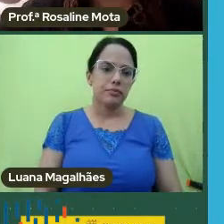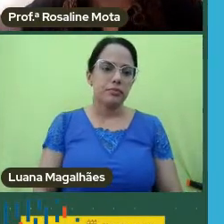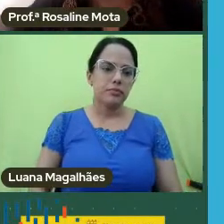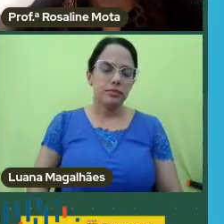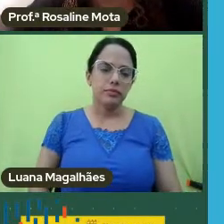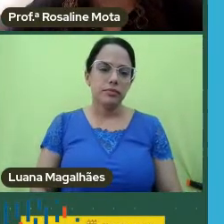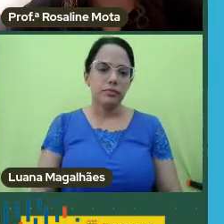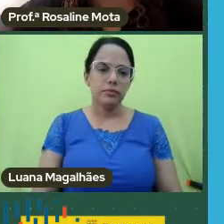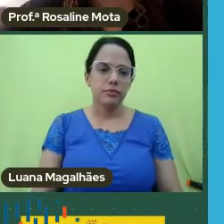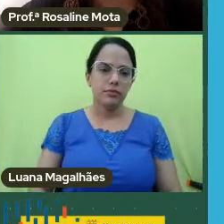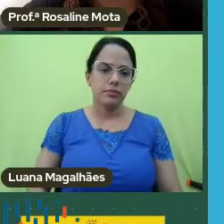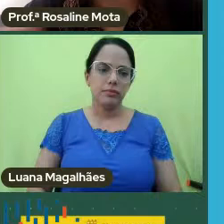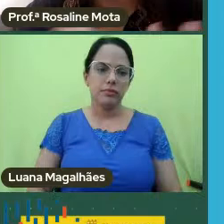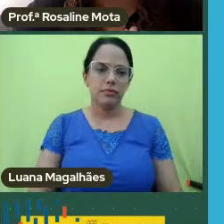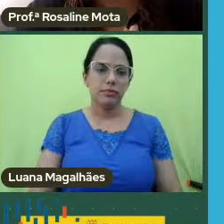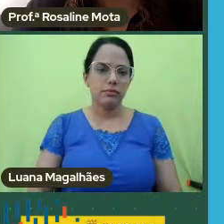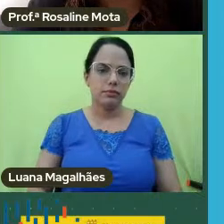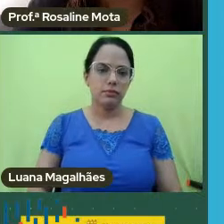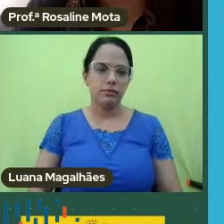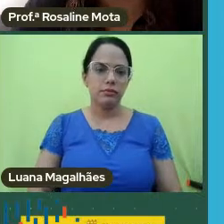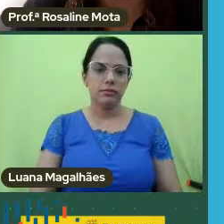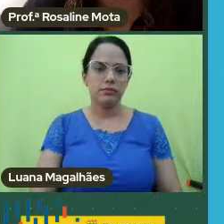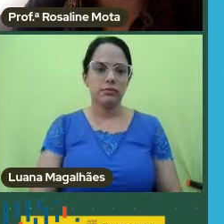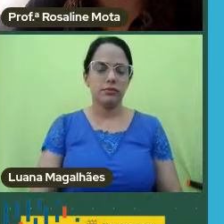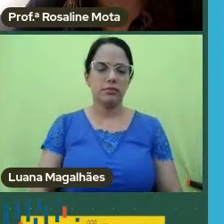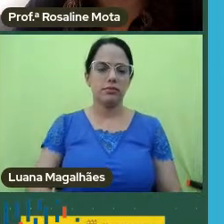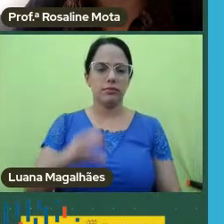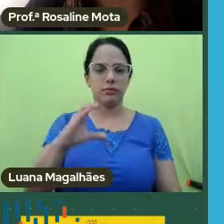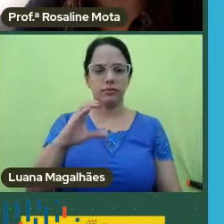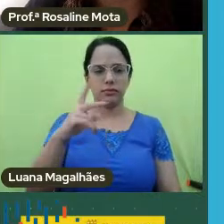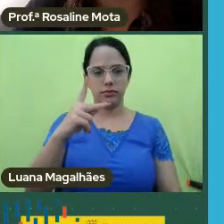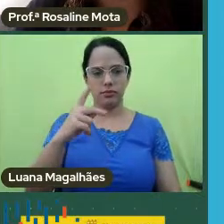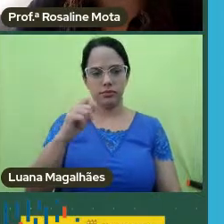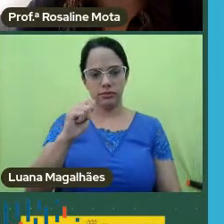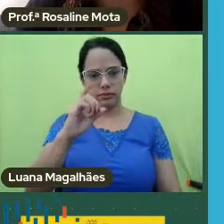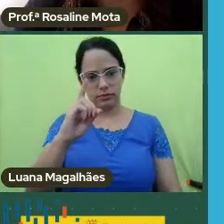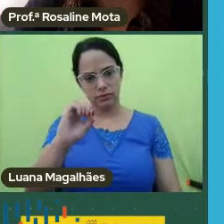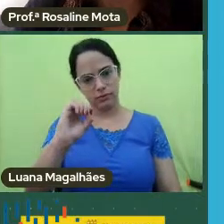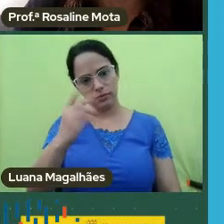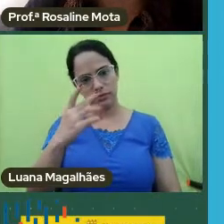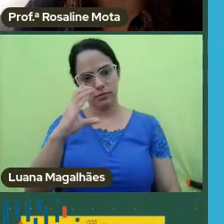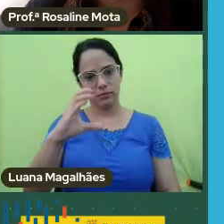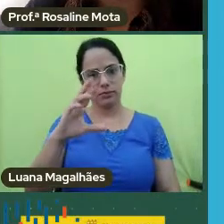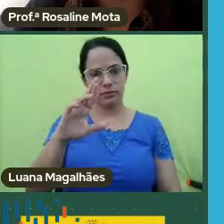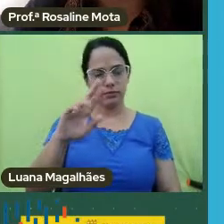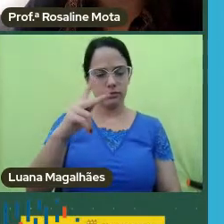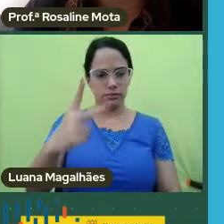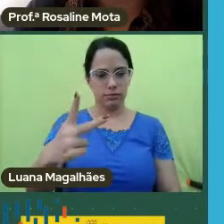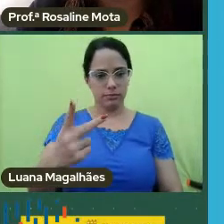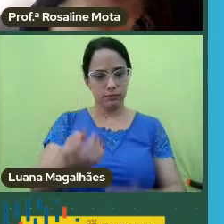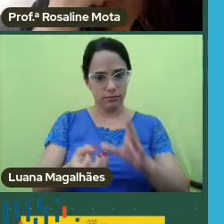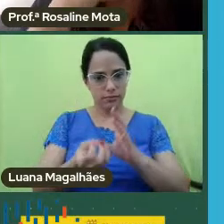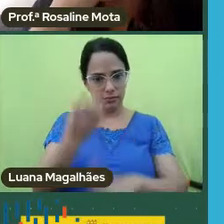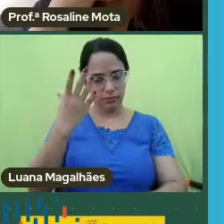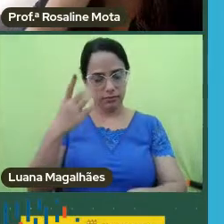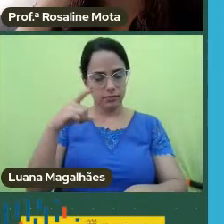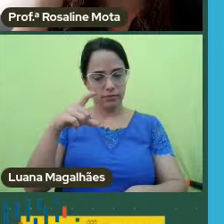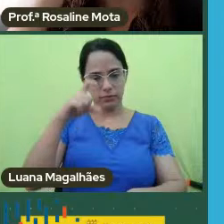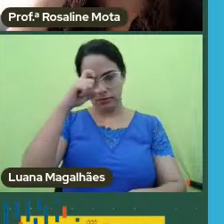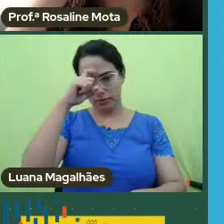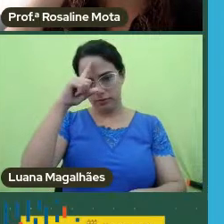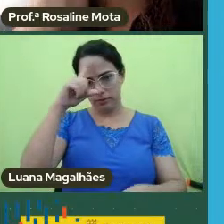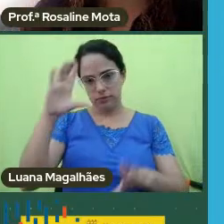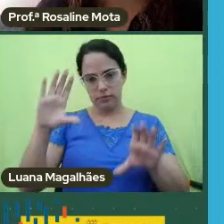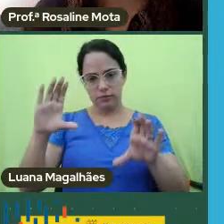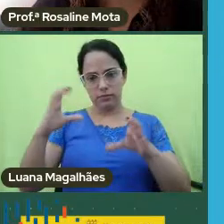se instituir uma CEPAD, CRP no hospital, que essas comissões, e aí é